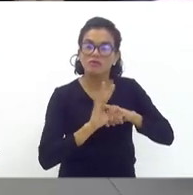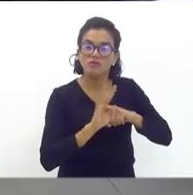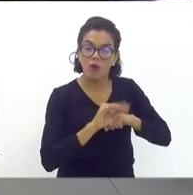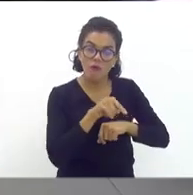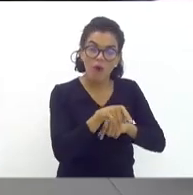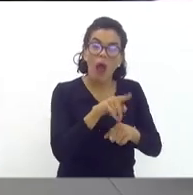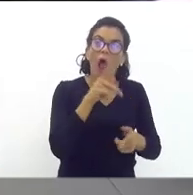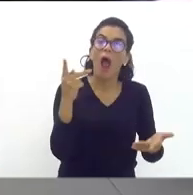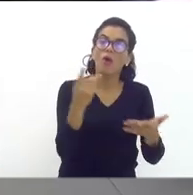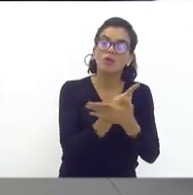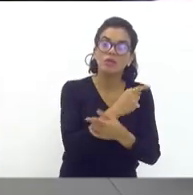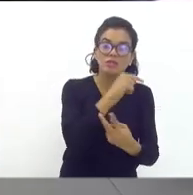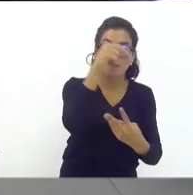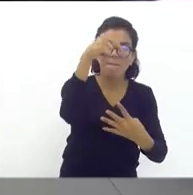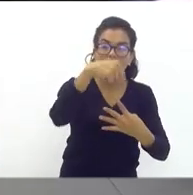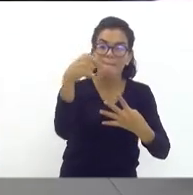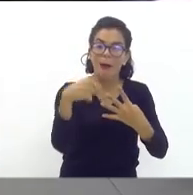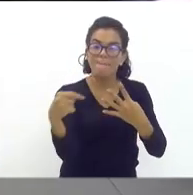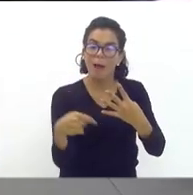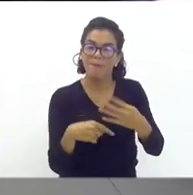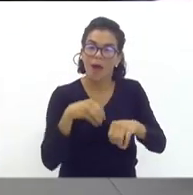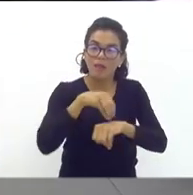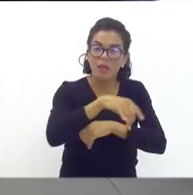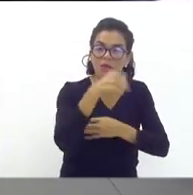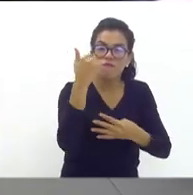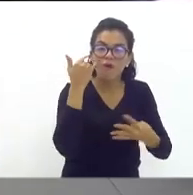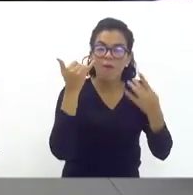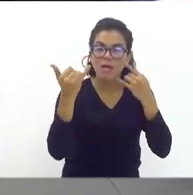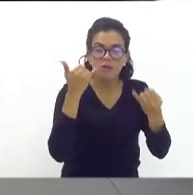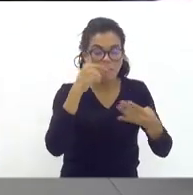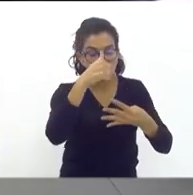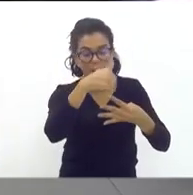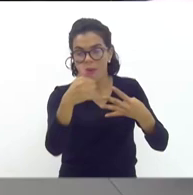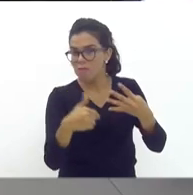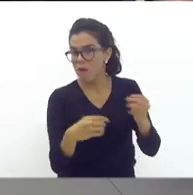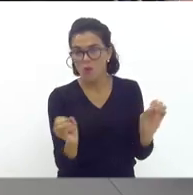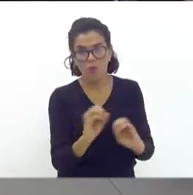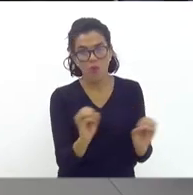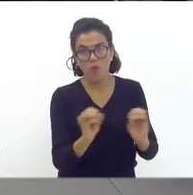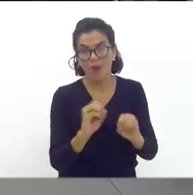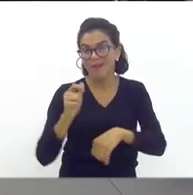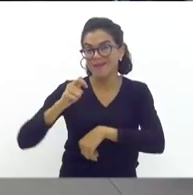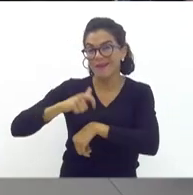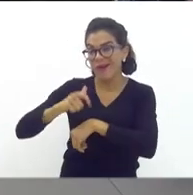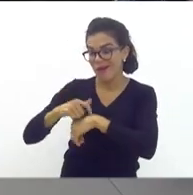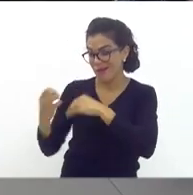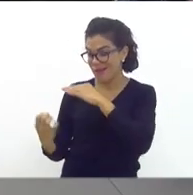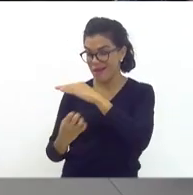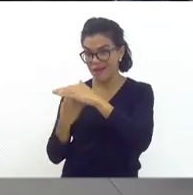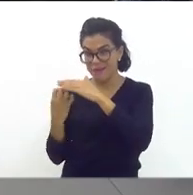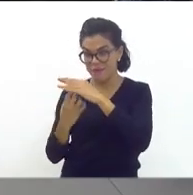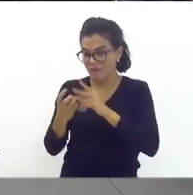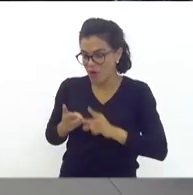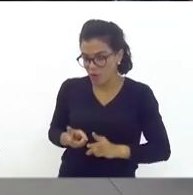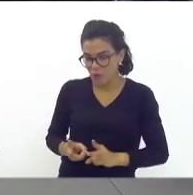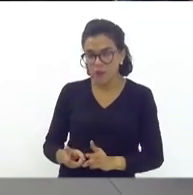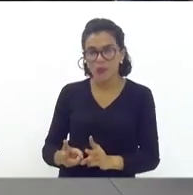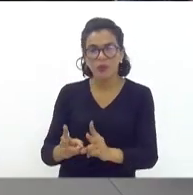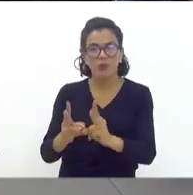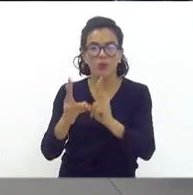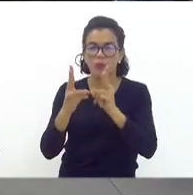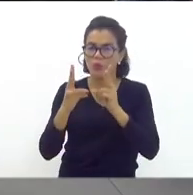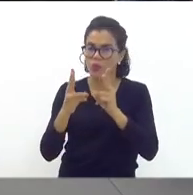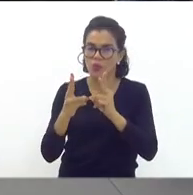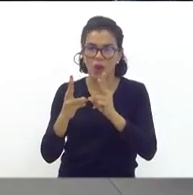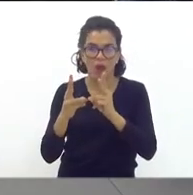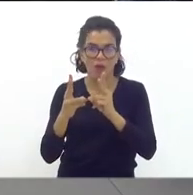foi isso ou determinadas informações então o que que a agência fez na hora ela vai continuar concessionária vai continuar